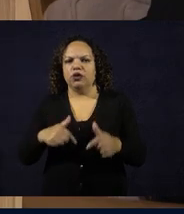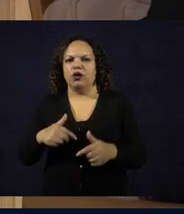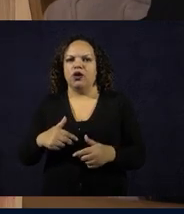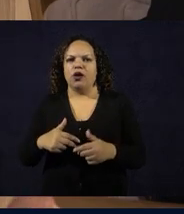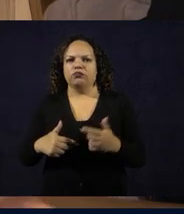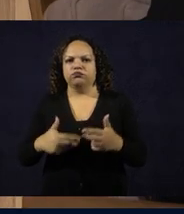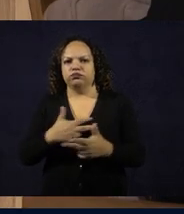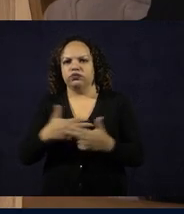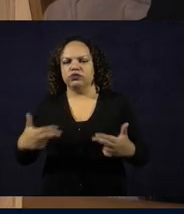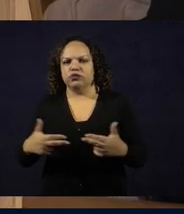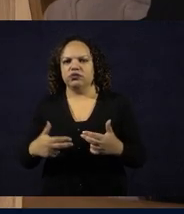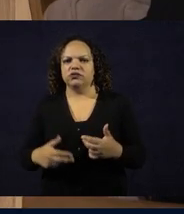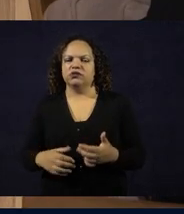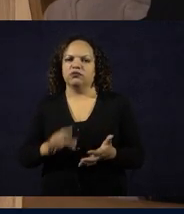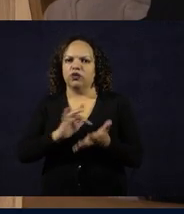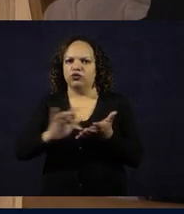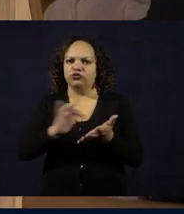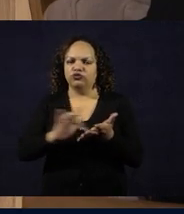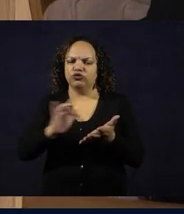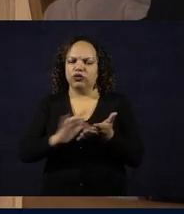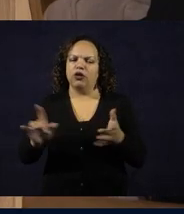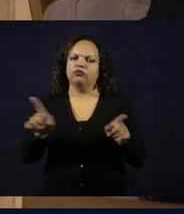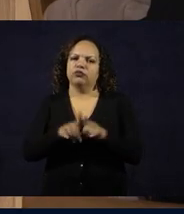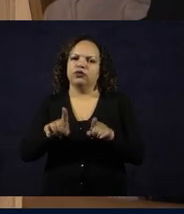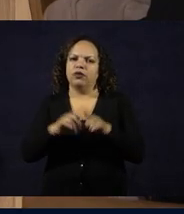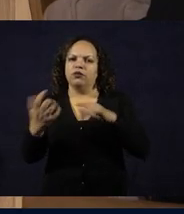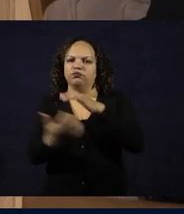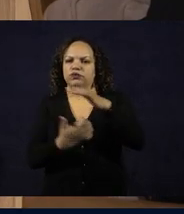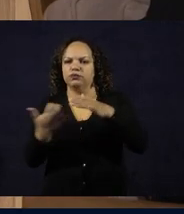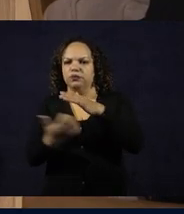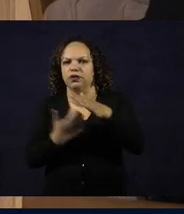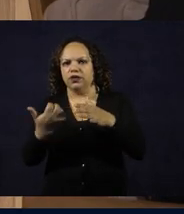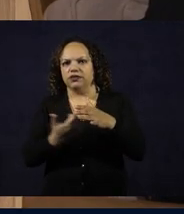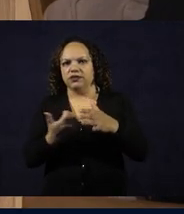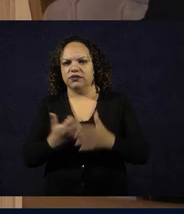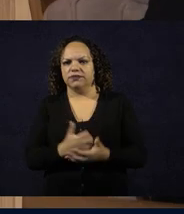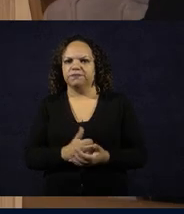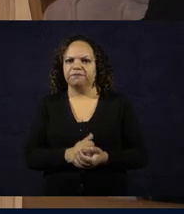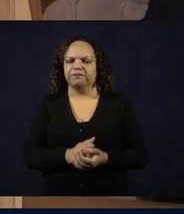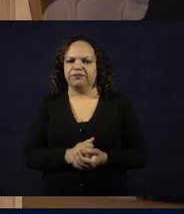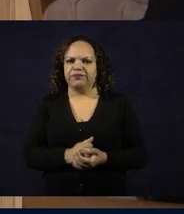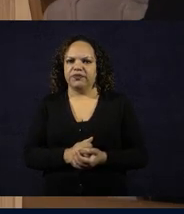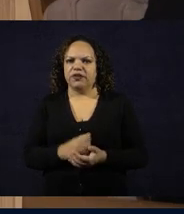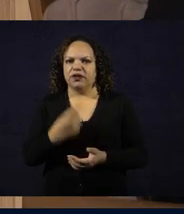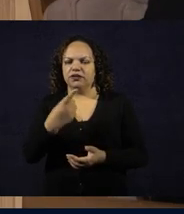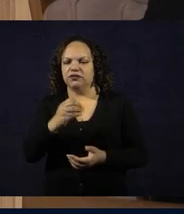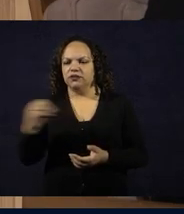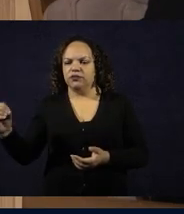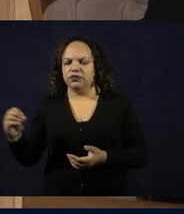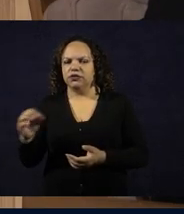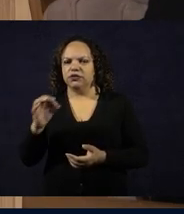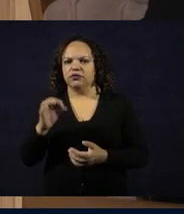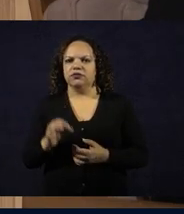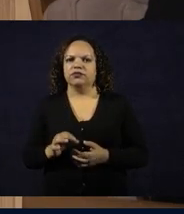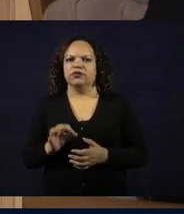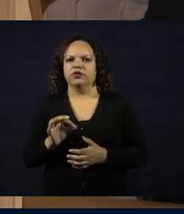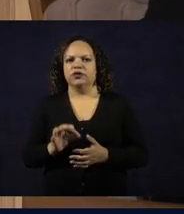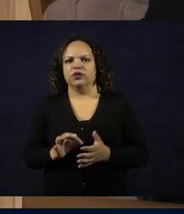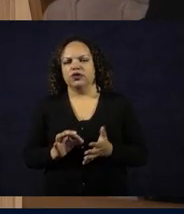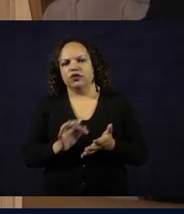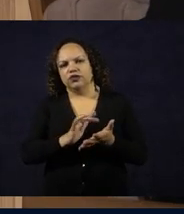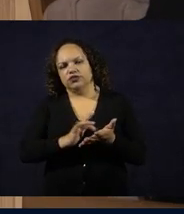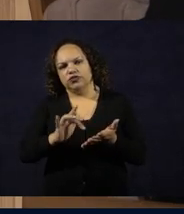as empresas vêm trazendo em solo hoje é uma empresa 100% digital todas as nossas